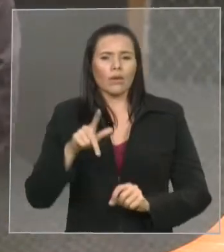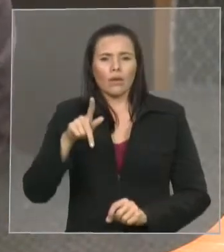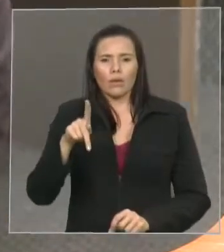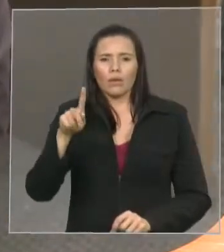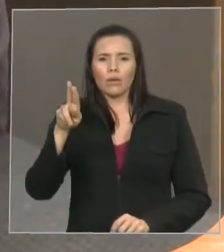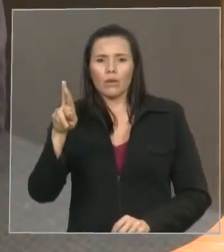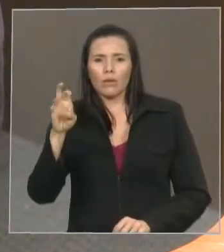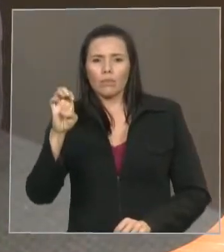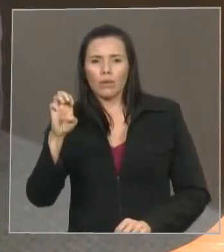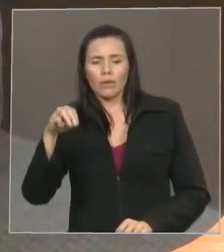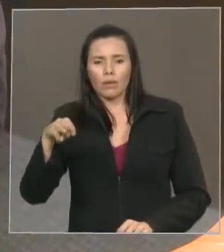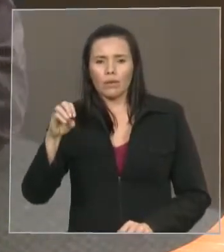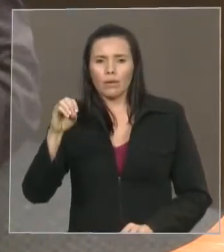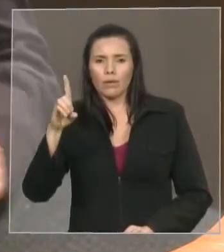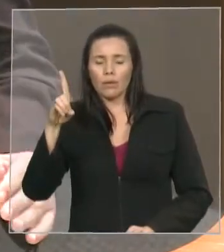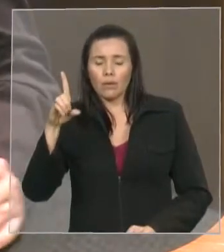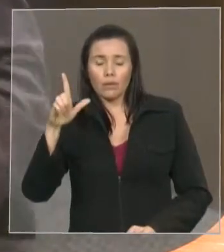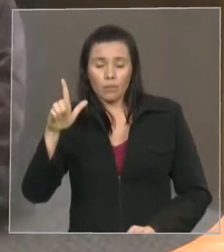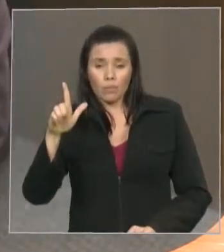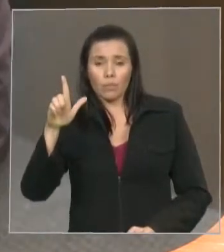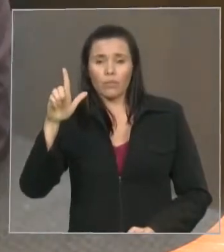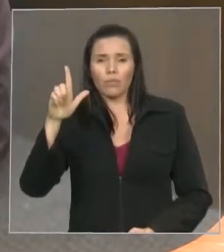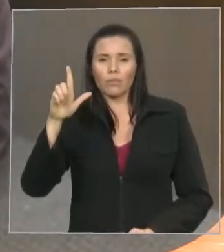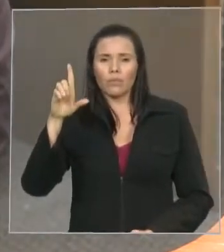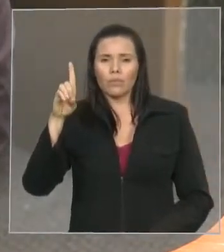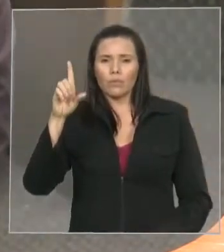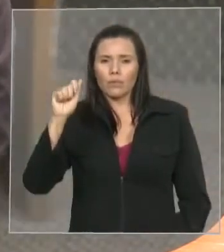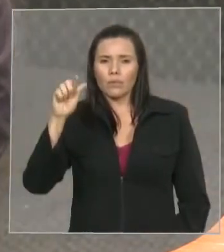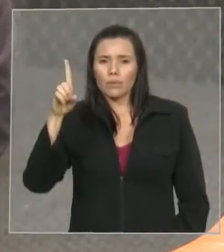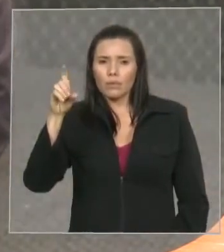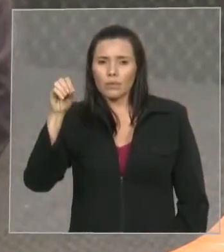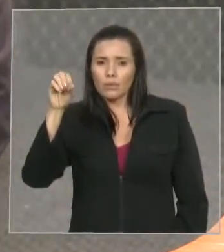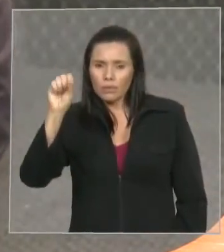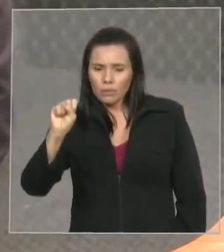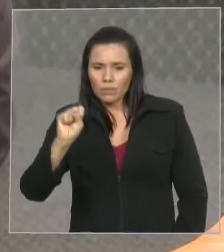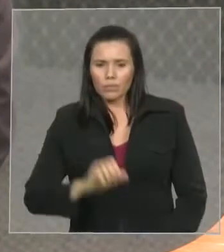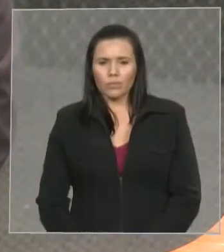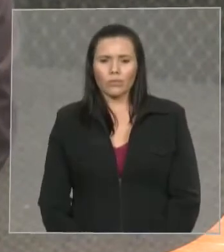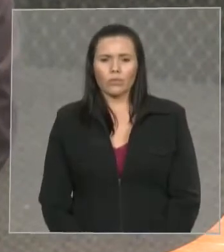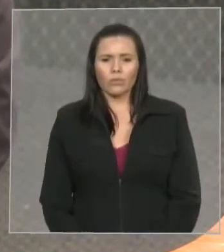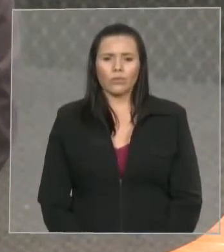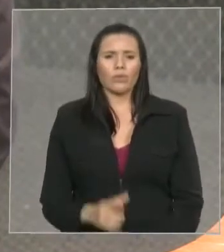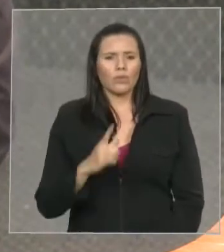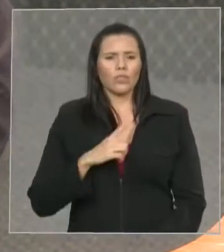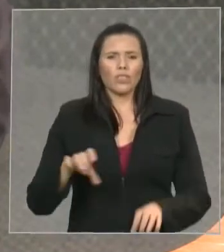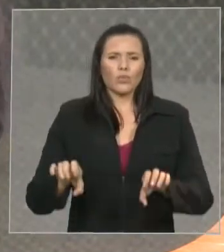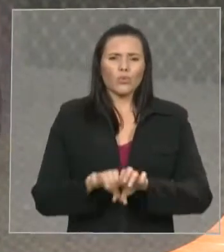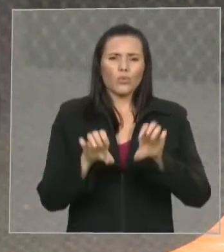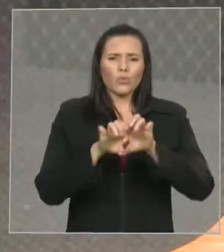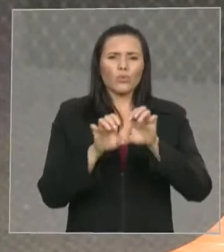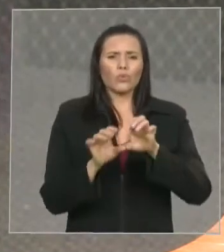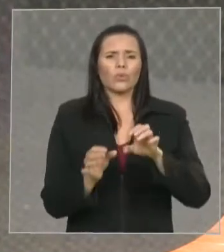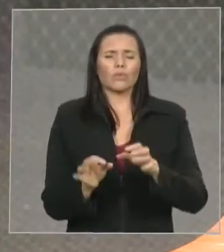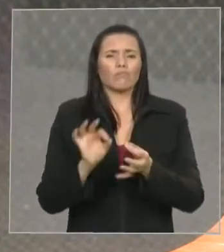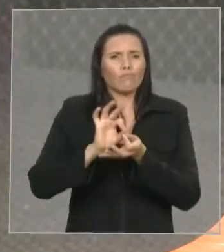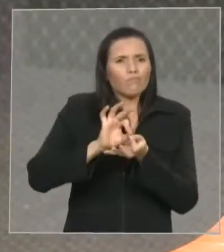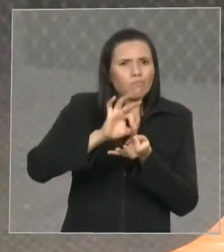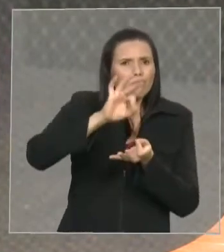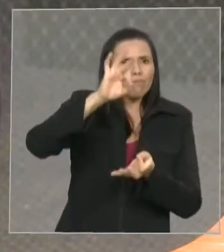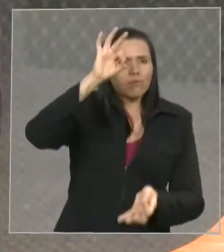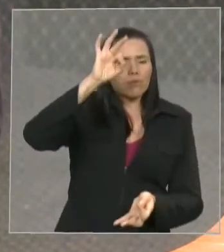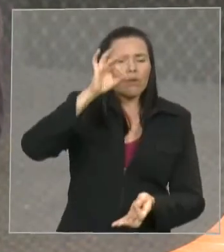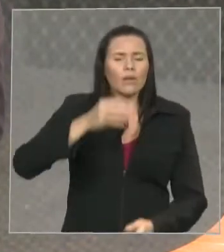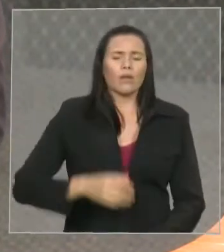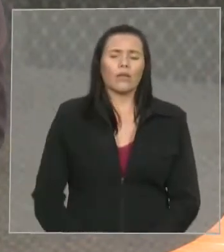alicerces, né? São estruturas de 3 metros de comprimento, onde vai dar uma maior vazão àquela água, evitando